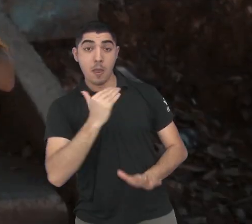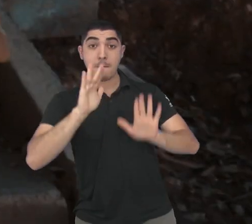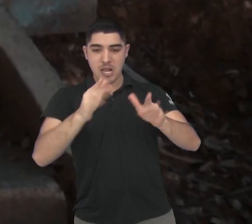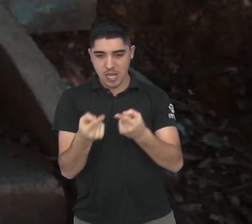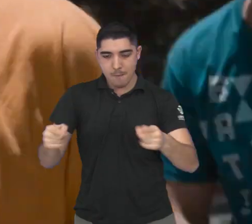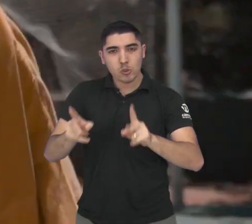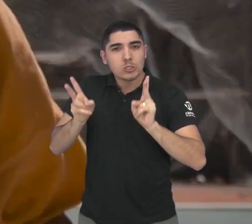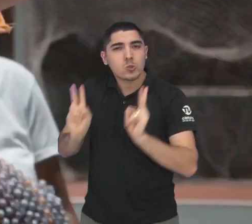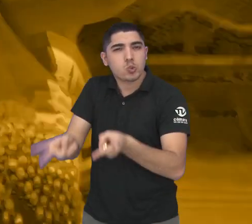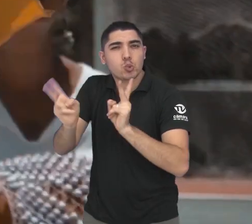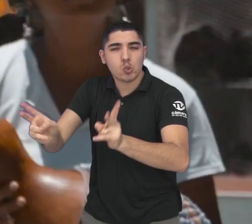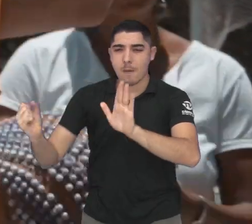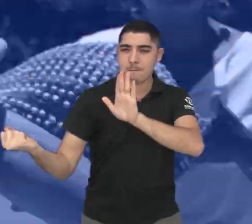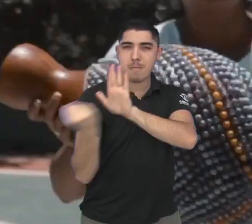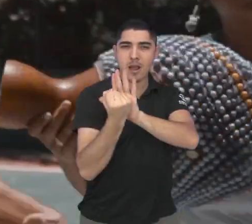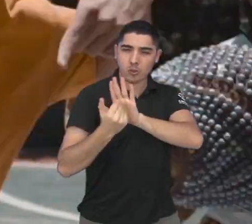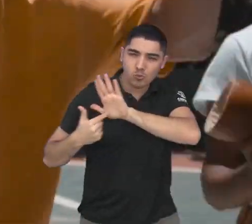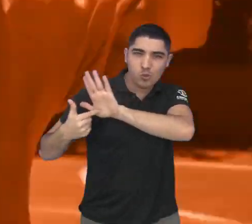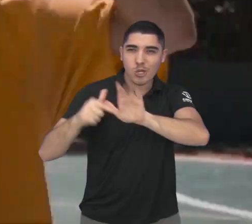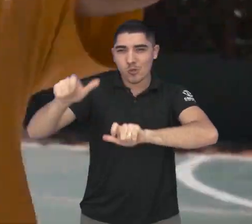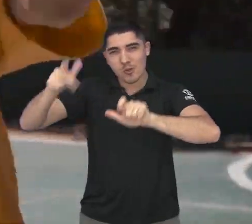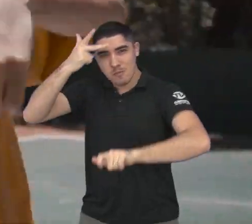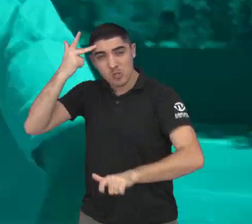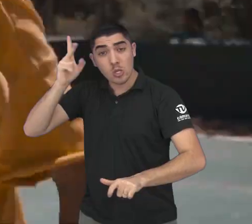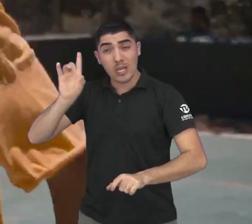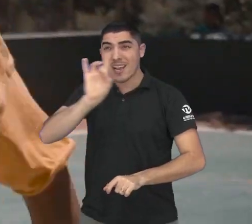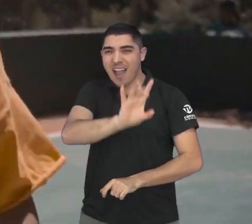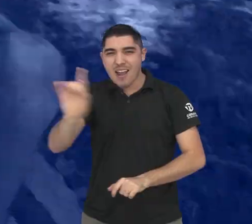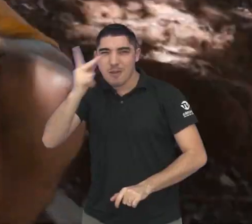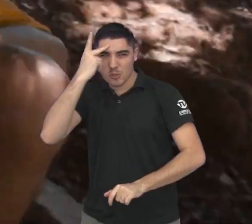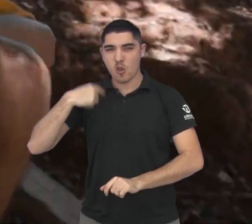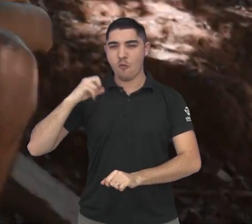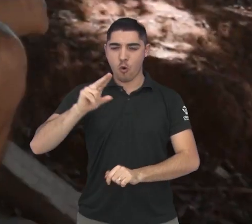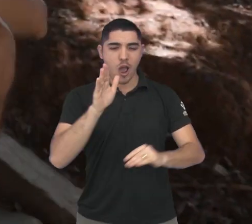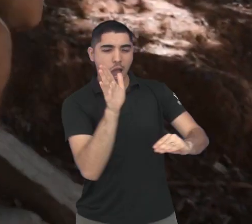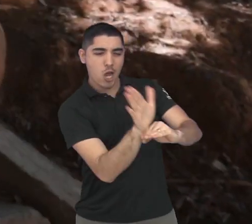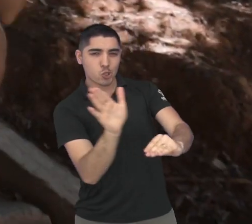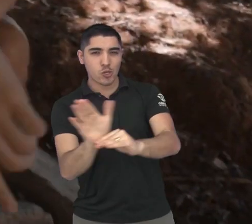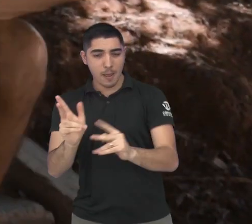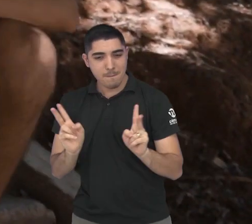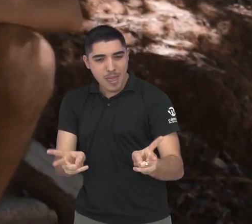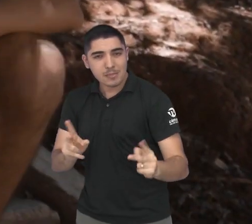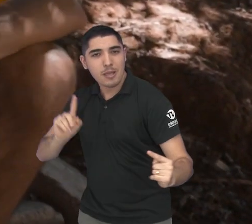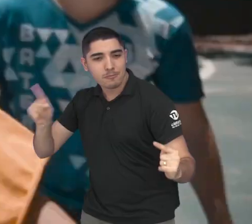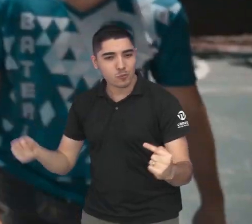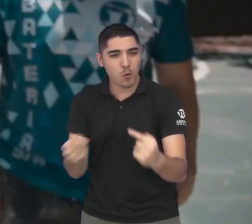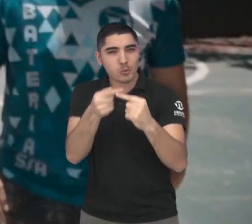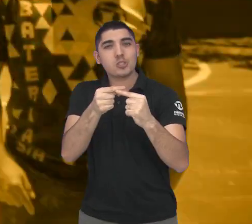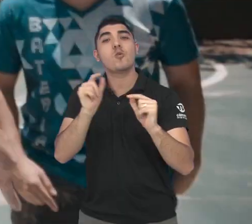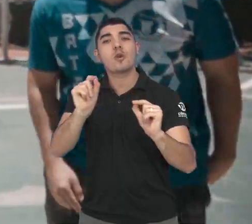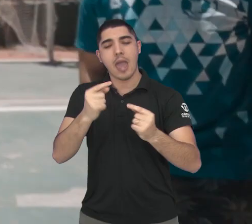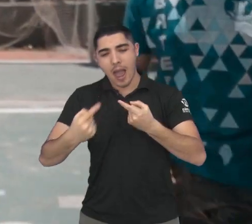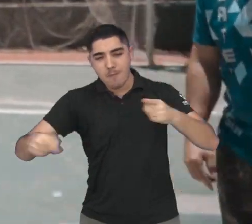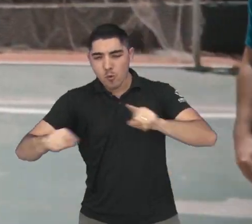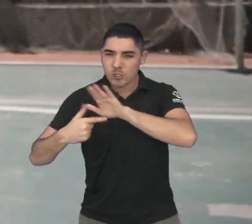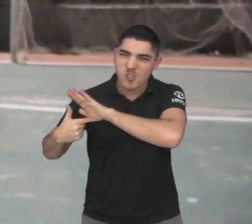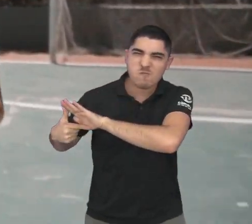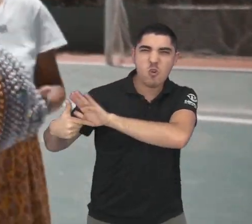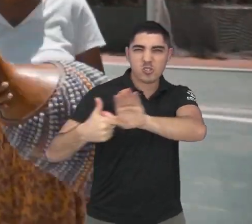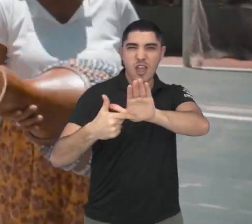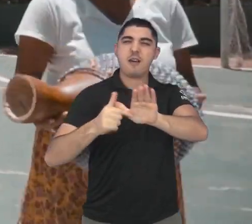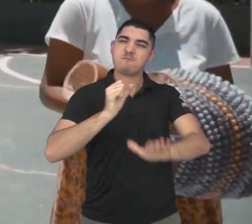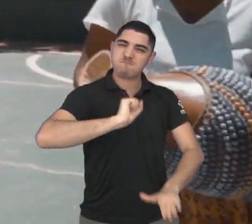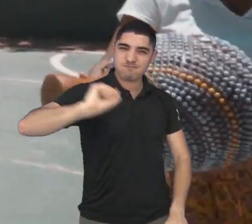lágrimas sobre meu corre. E lá de cima vou abençoar cada um com a mesma missão que eu. Vai ser minha forma de dizer valeu.